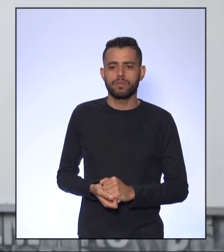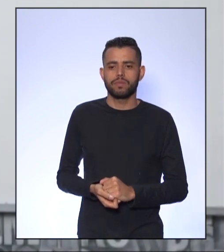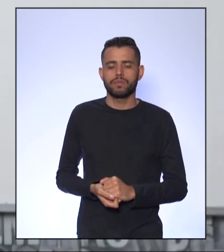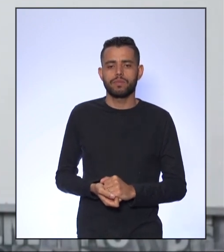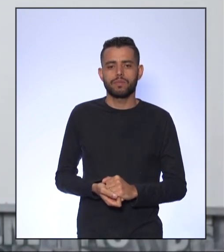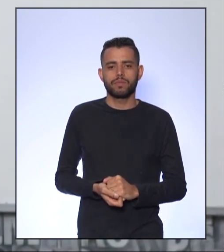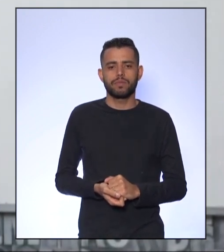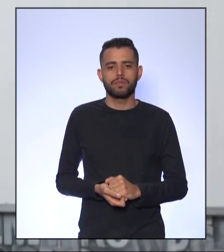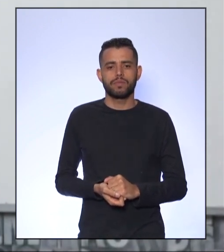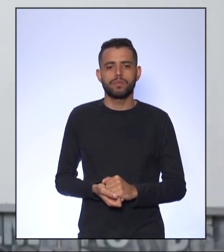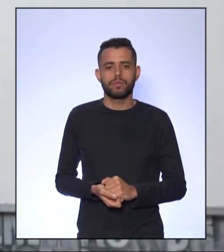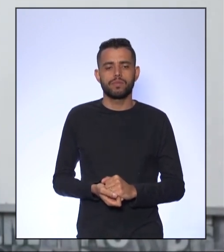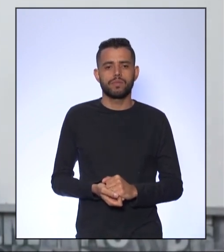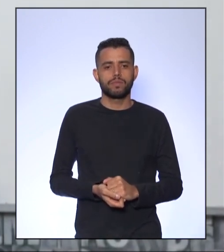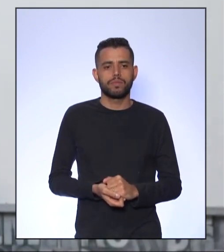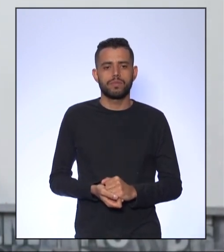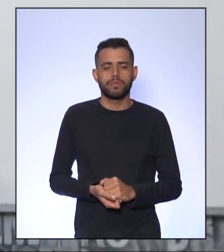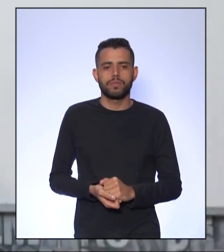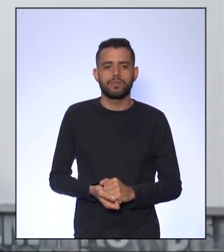fortalecer